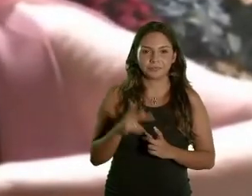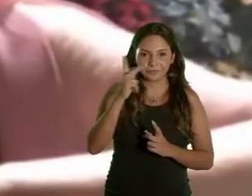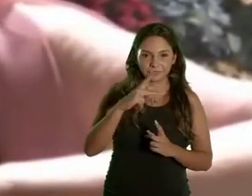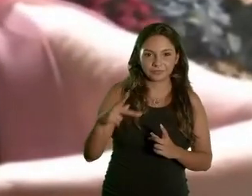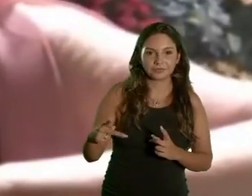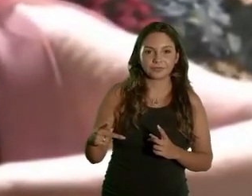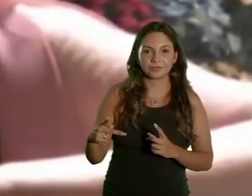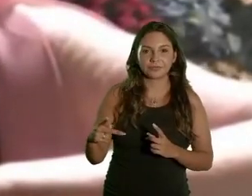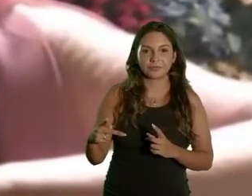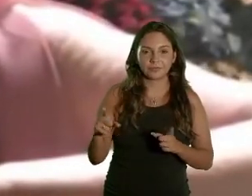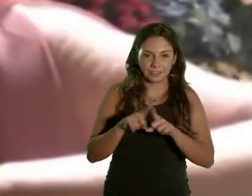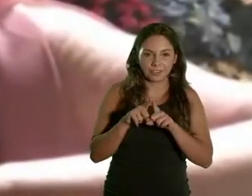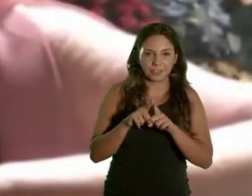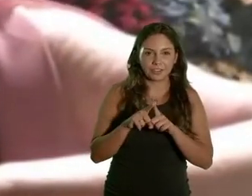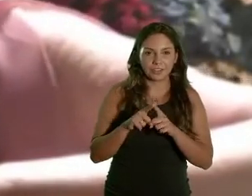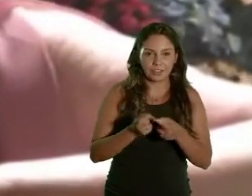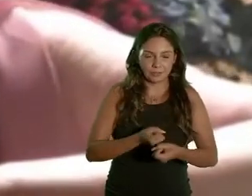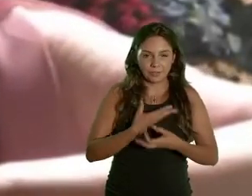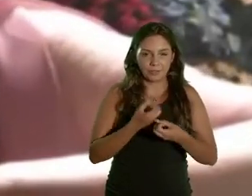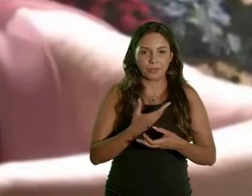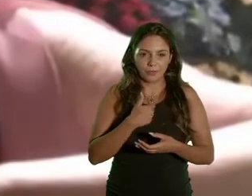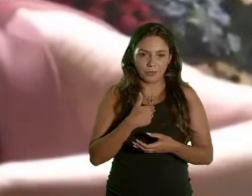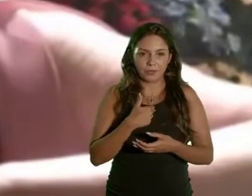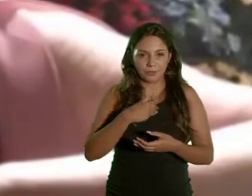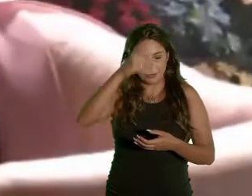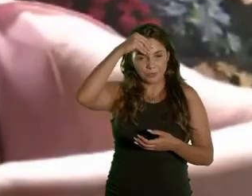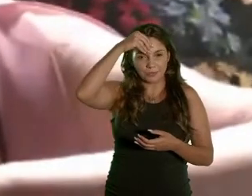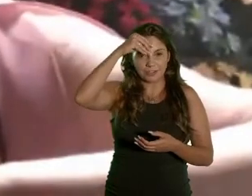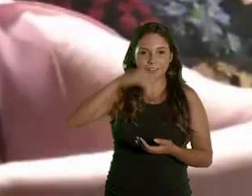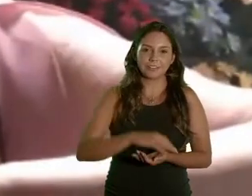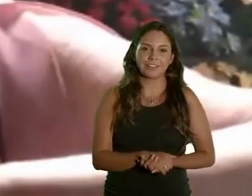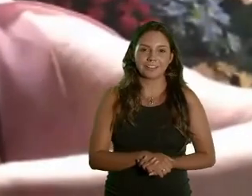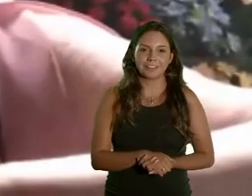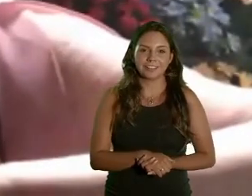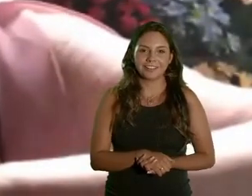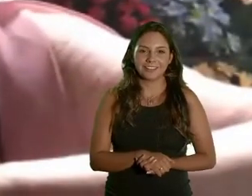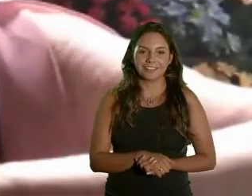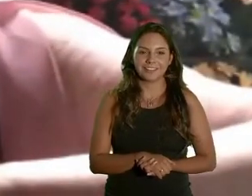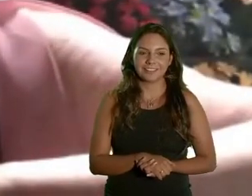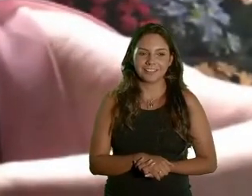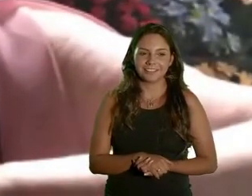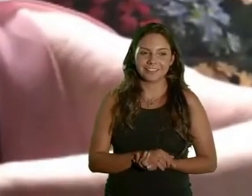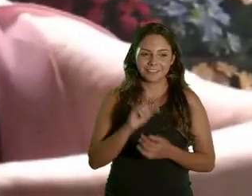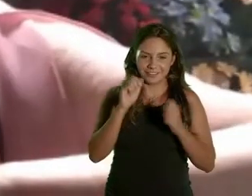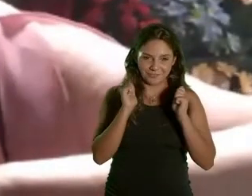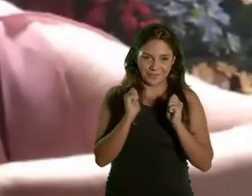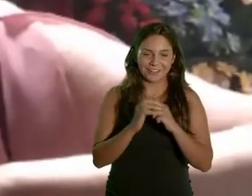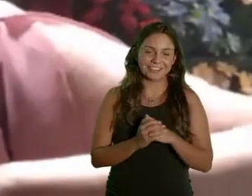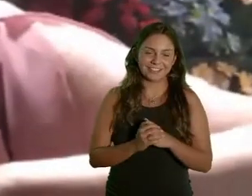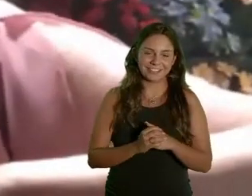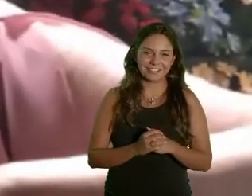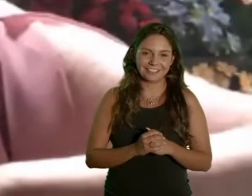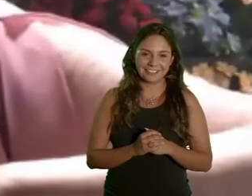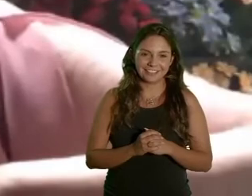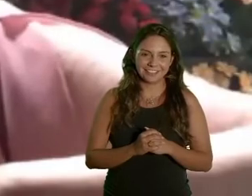de renome, é também poeta, e meu sobrinho, isso não é para quem quer, não, viu? É para quem pode.